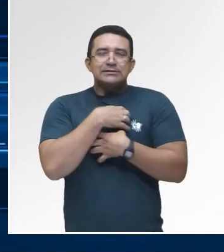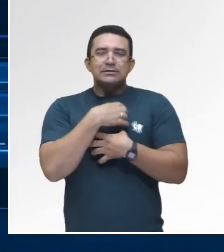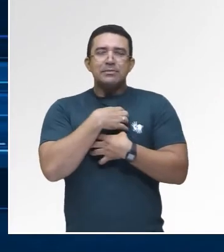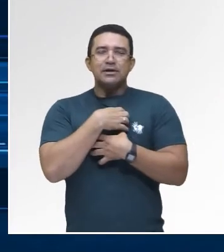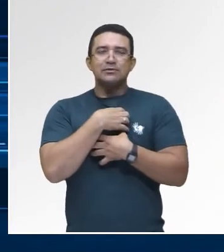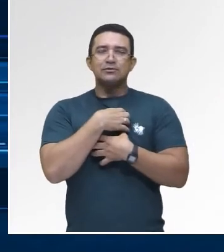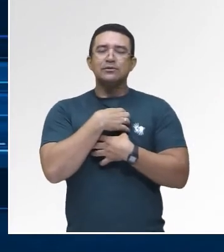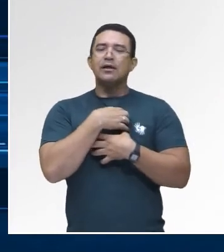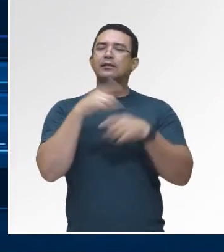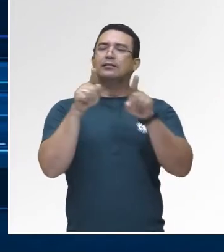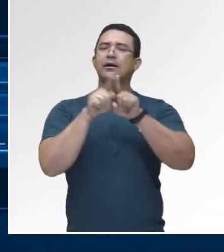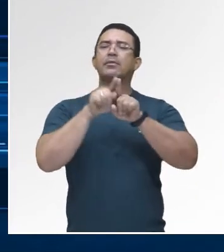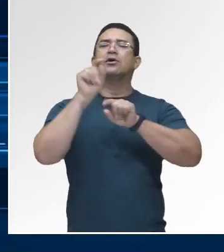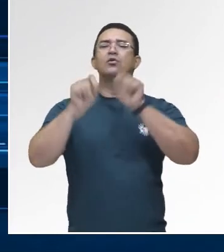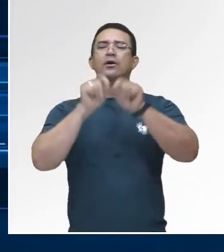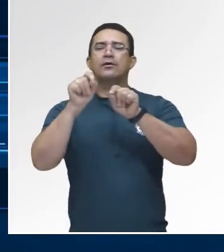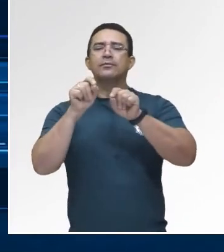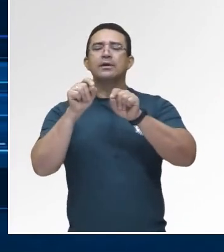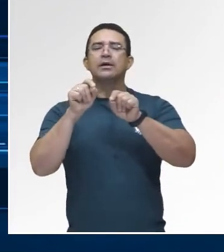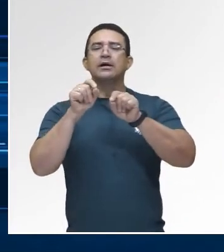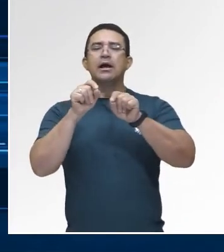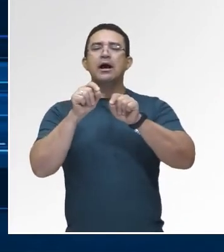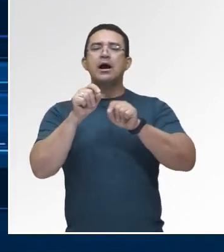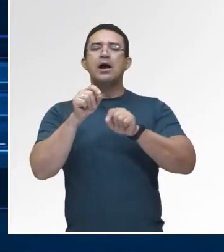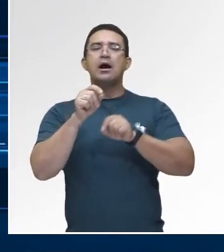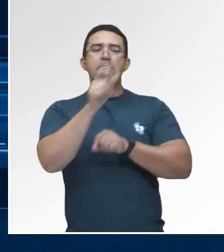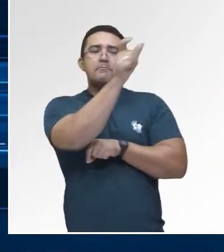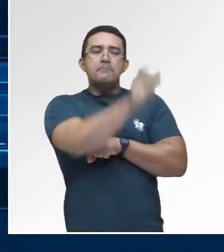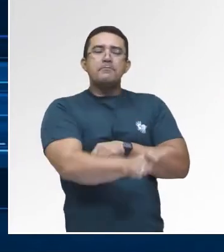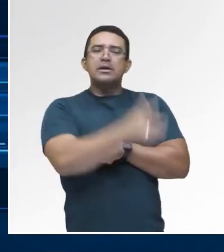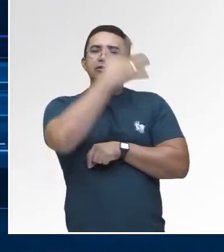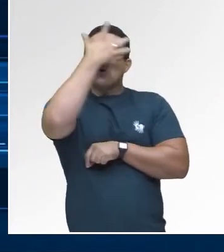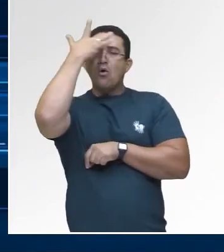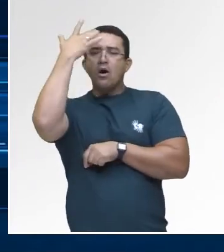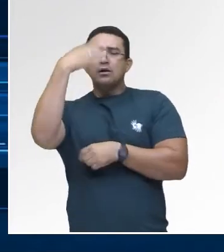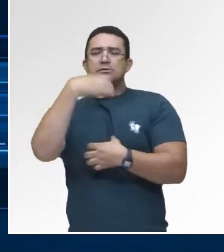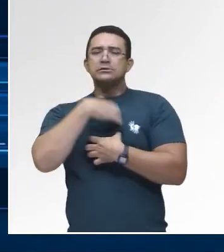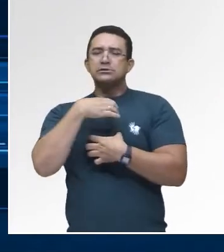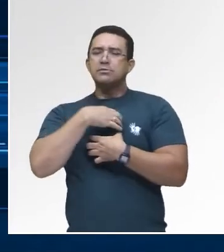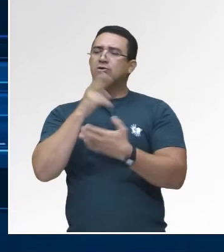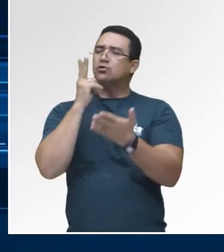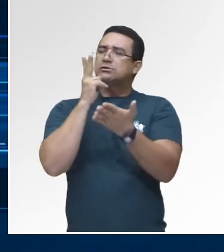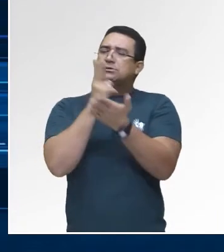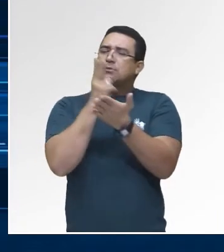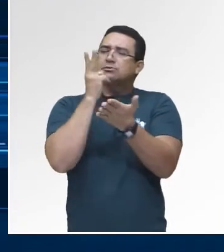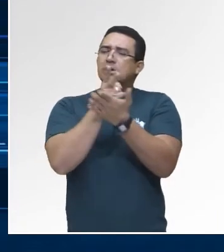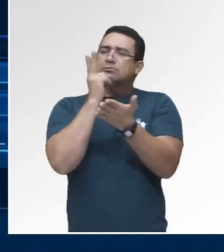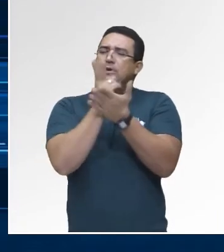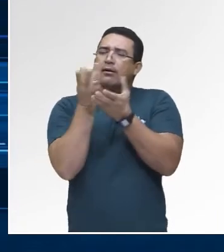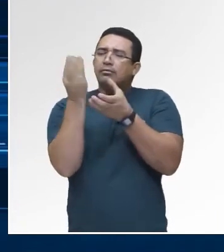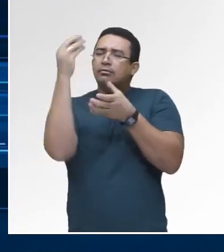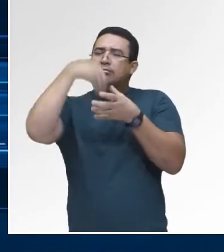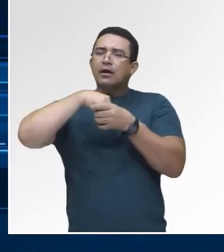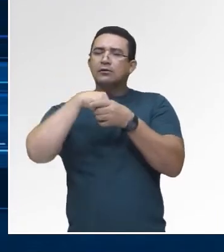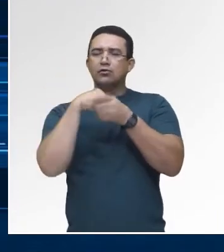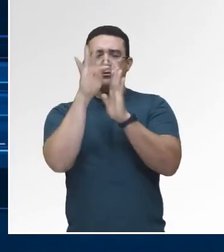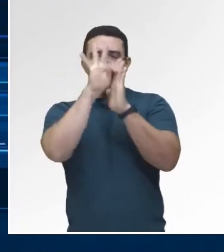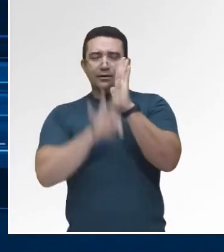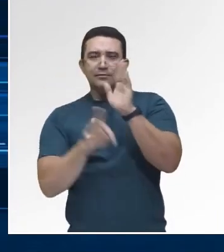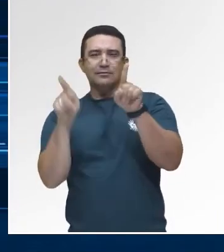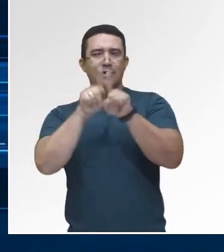Subjetivismo, ou seja, o sentimento da pessoa vai estar ali sempre na poesia e no texto